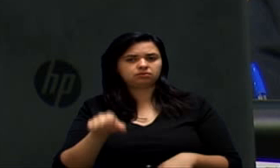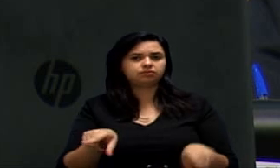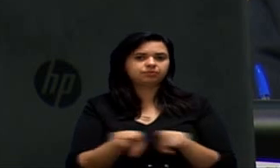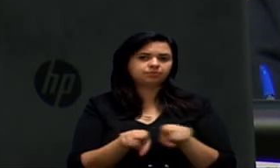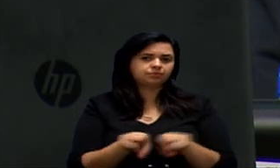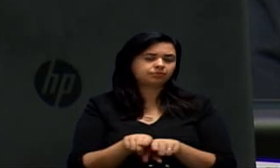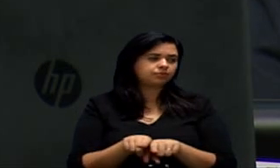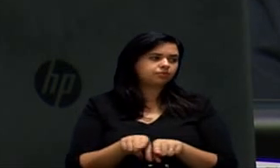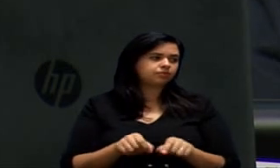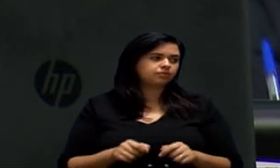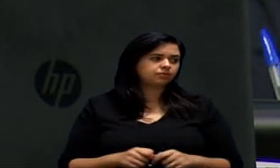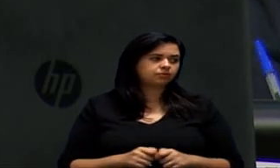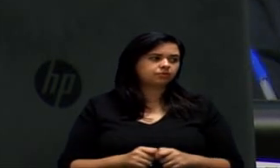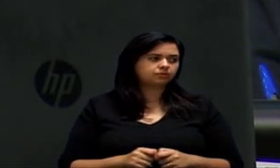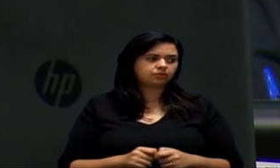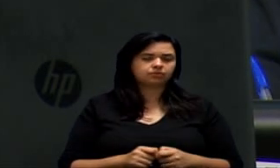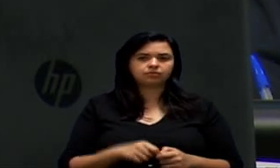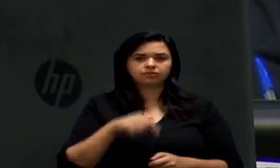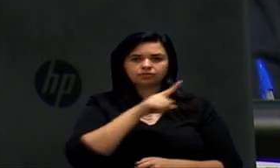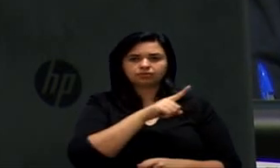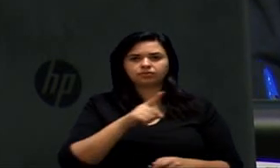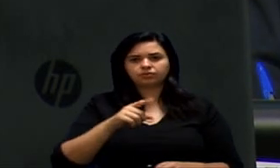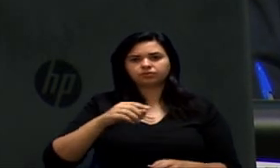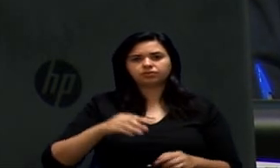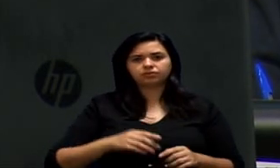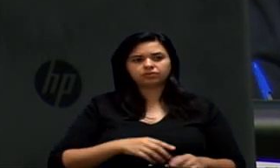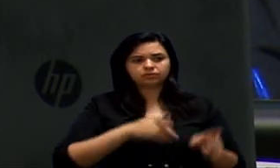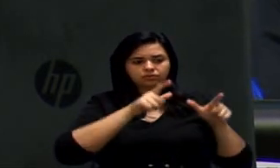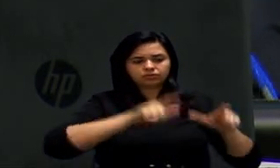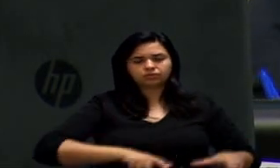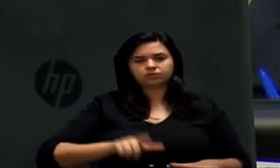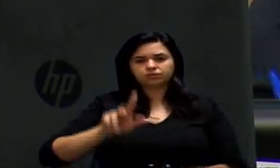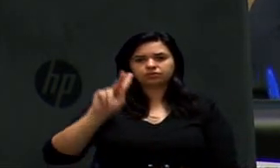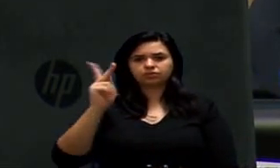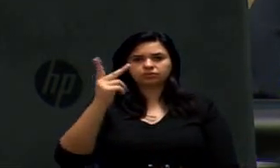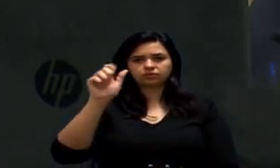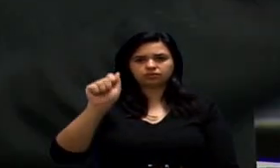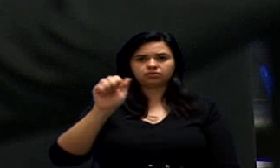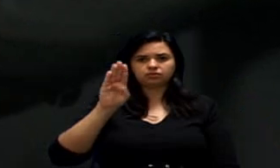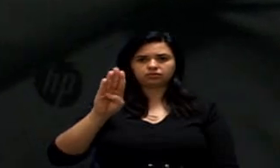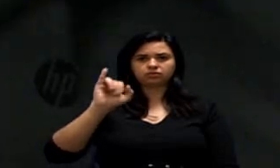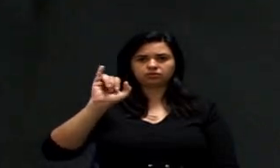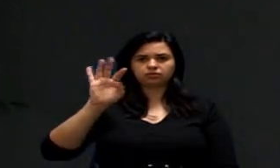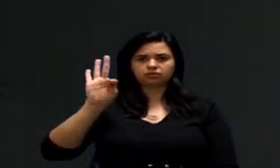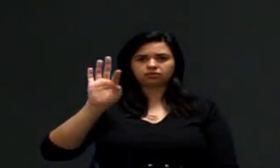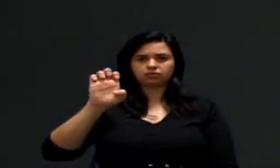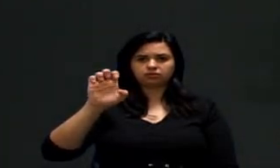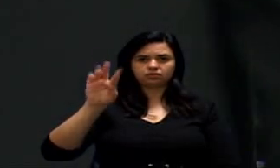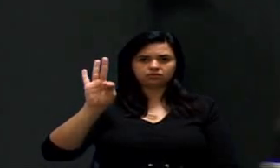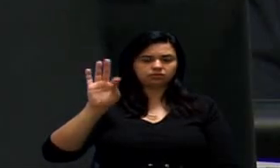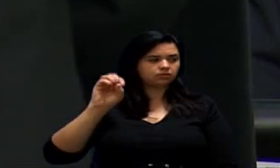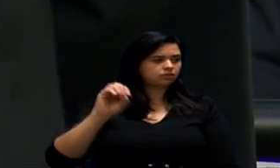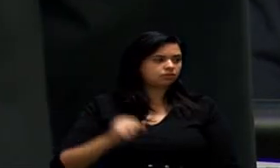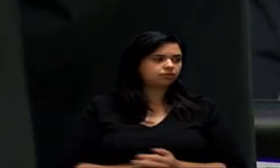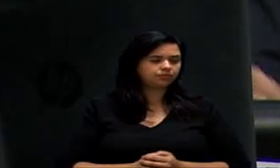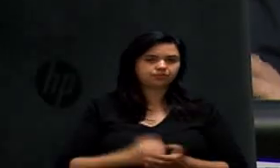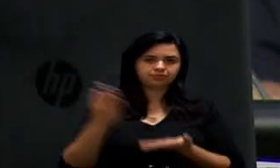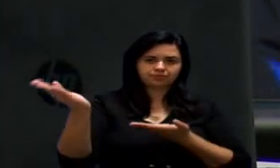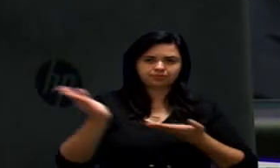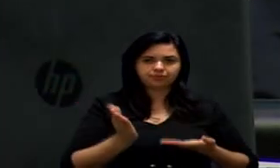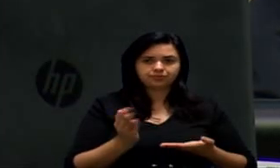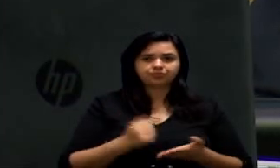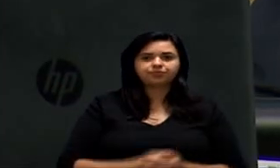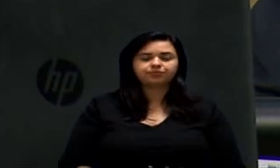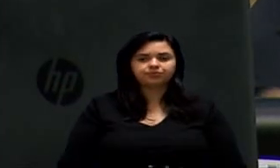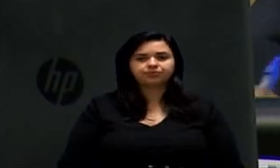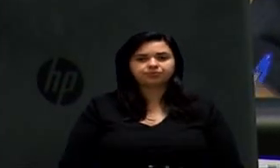na UBS Pé do Abiteto, Ana Paula Eleutério. Eu coloco em discussão com a palavra o autor. A